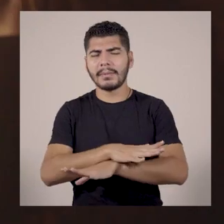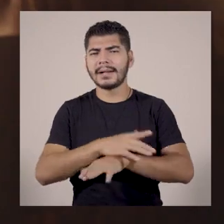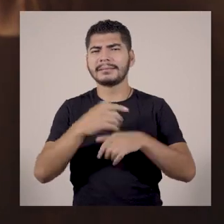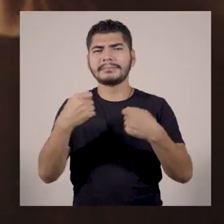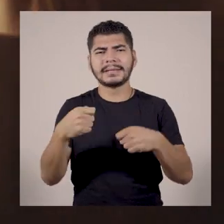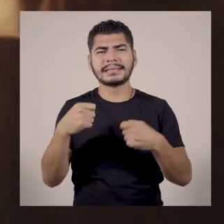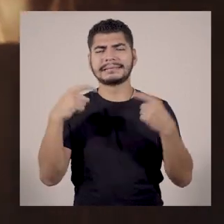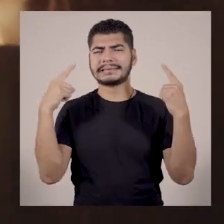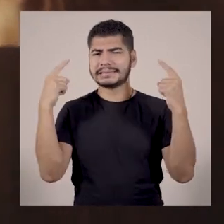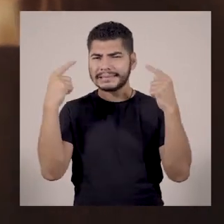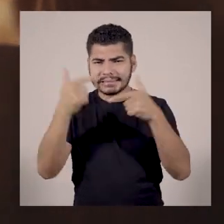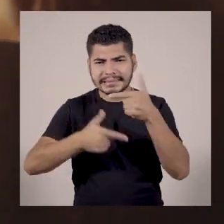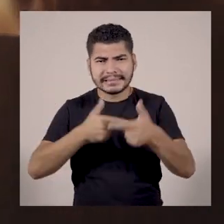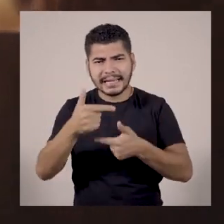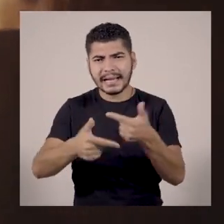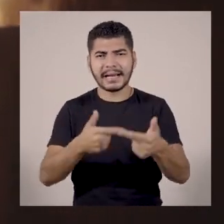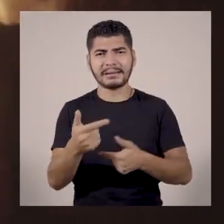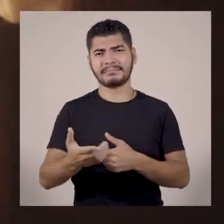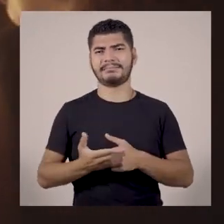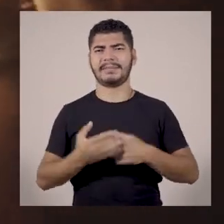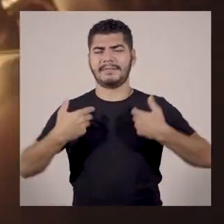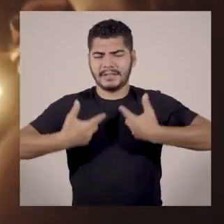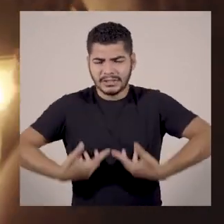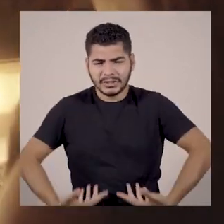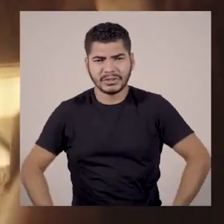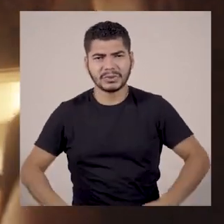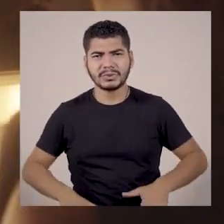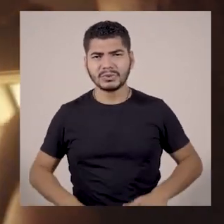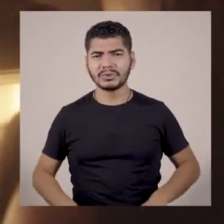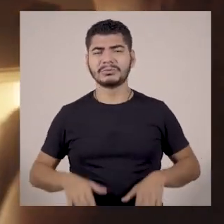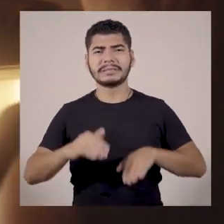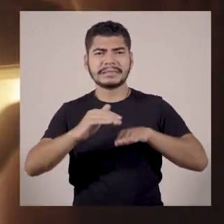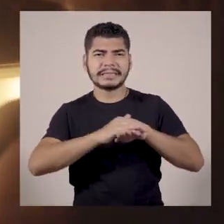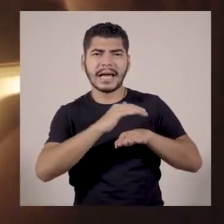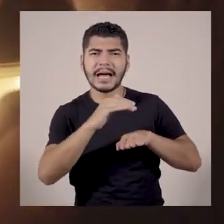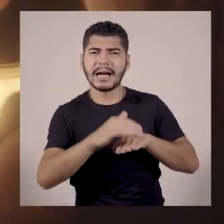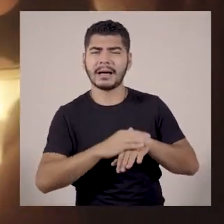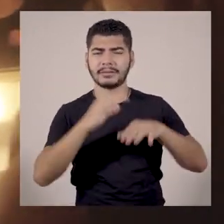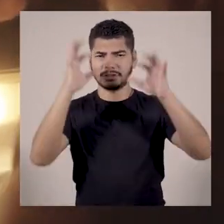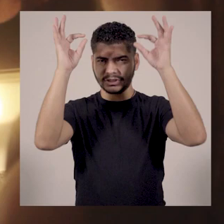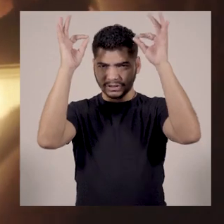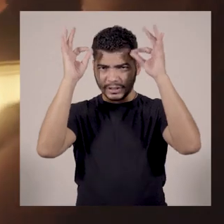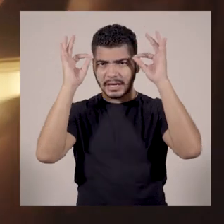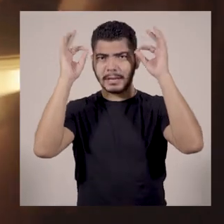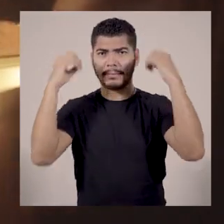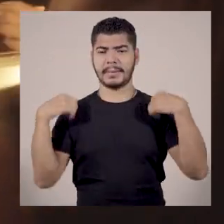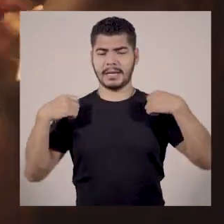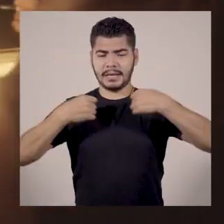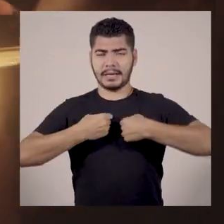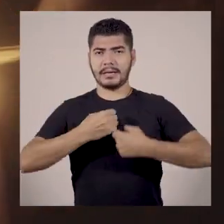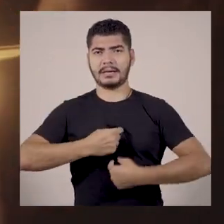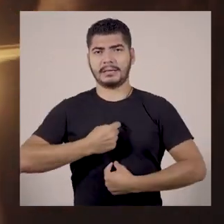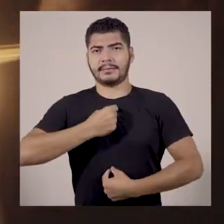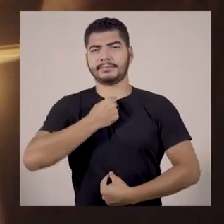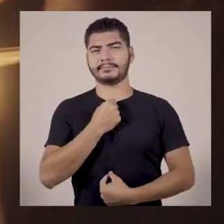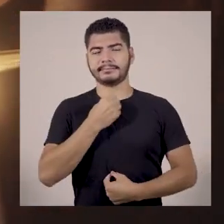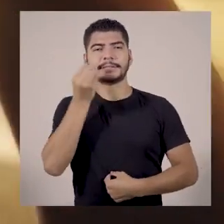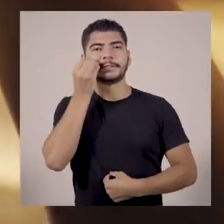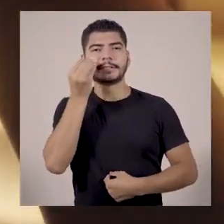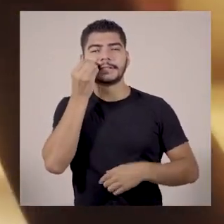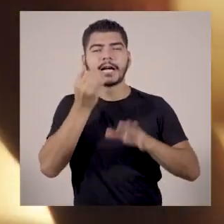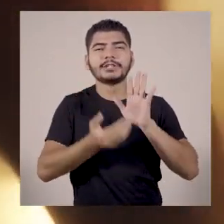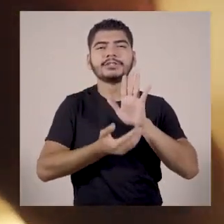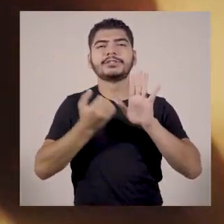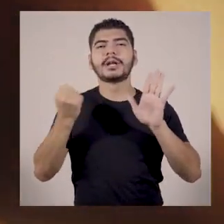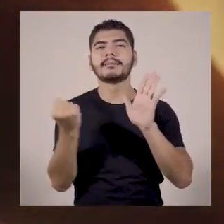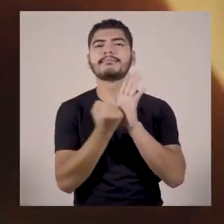tudo impecável, vestido longo, sapato, chapéu, terno. Tudo pra tirar o estigma que o negro